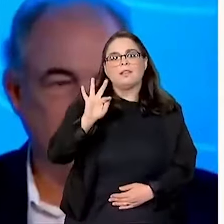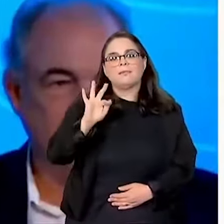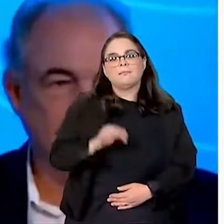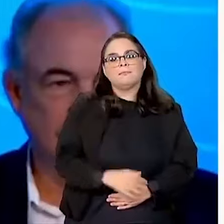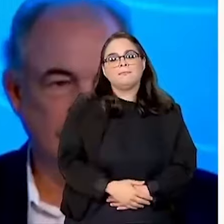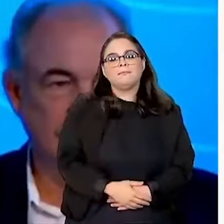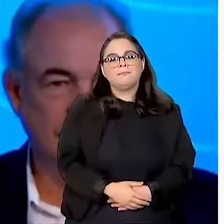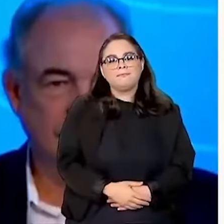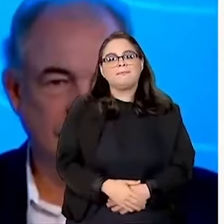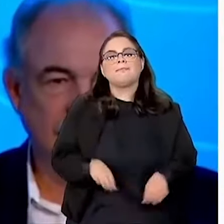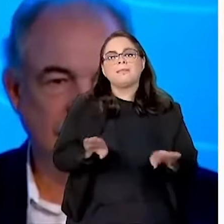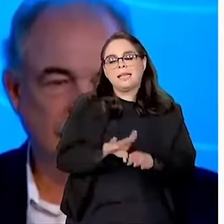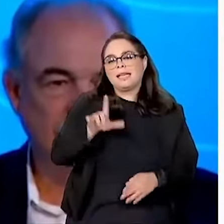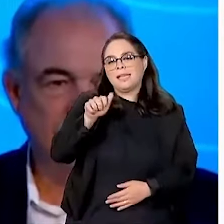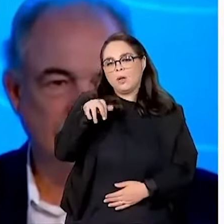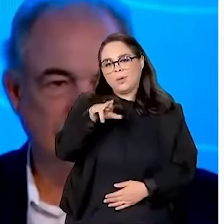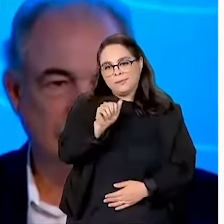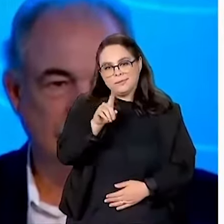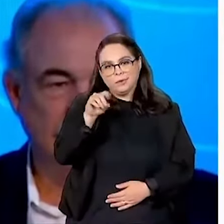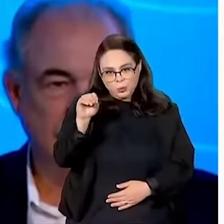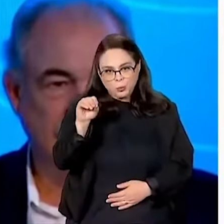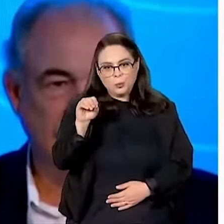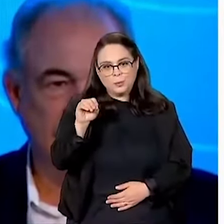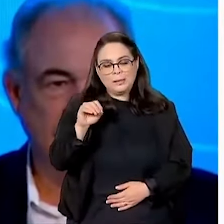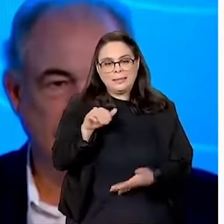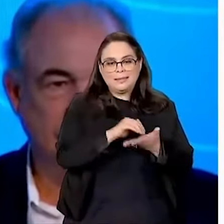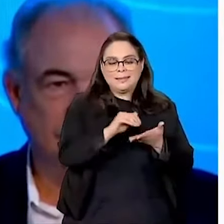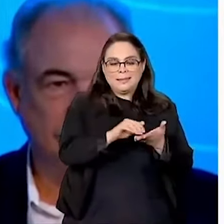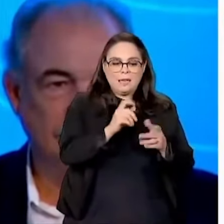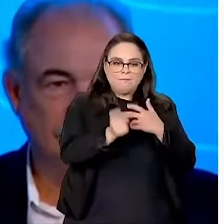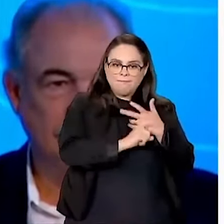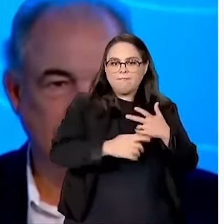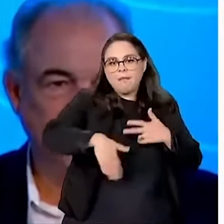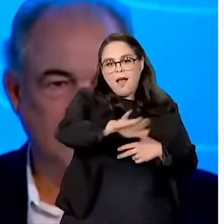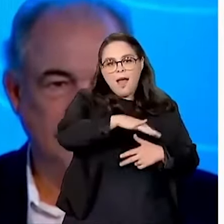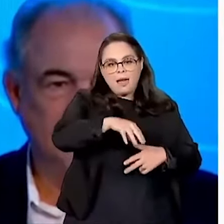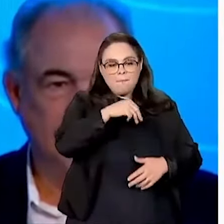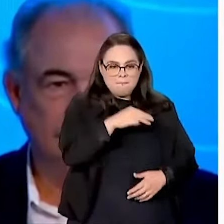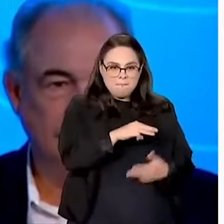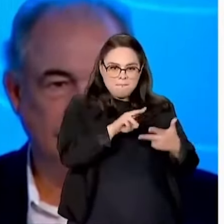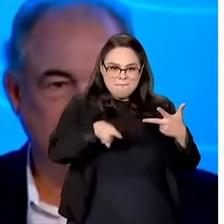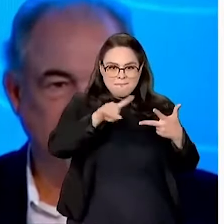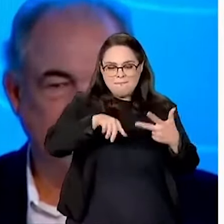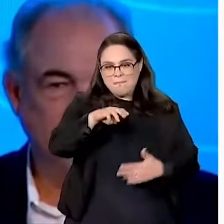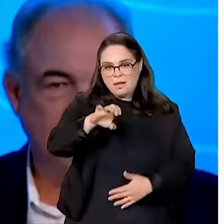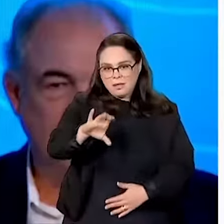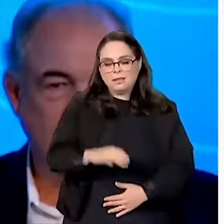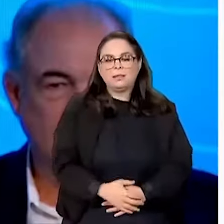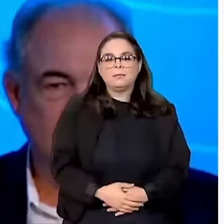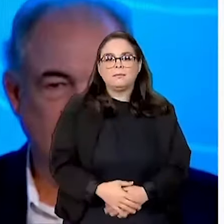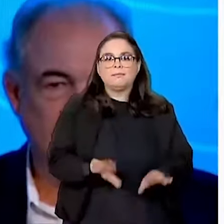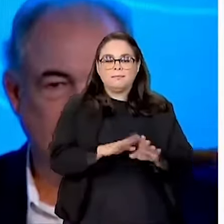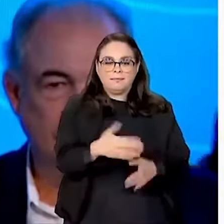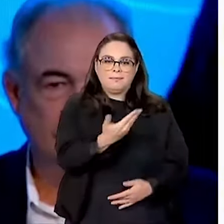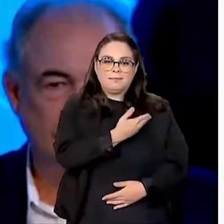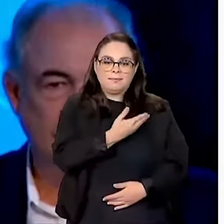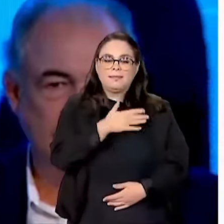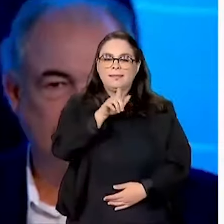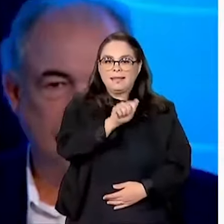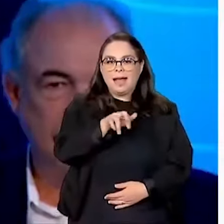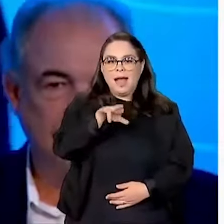Pinhato, Leonardo Oswaldo Barquim Rosa, secretário executivo do Ministério da Educação, companheiro Carlos